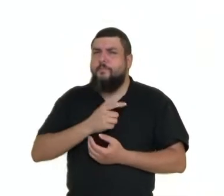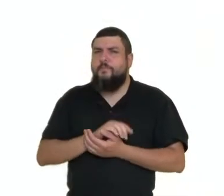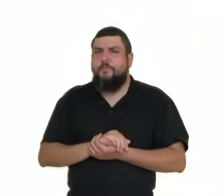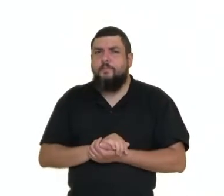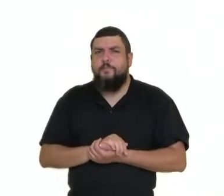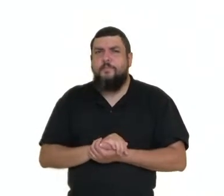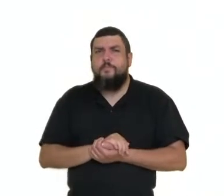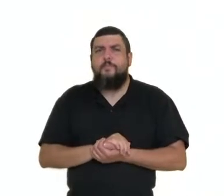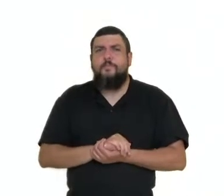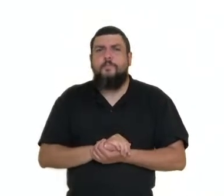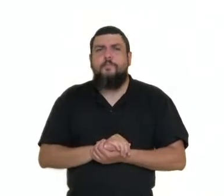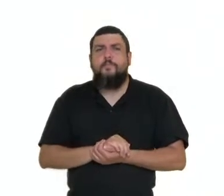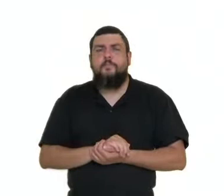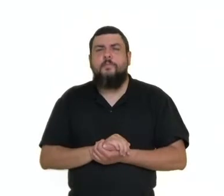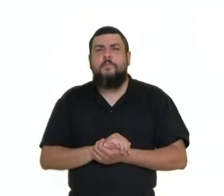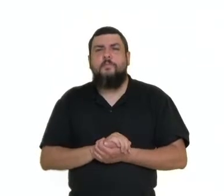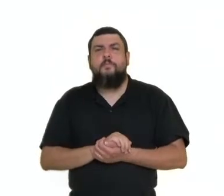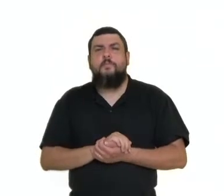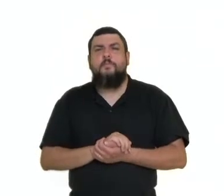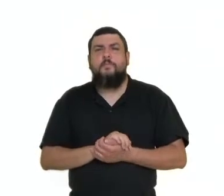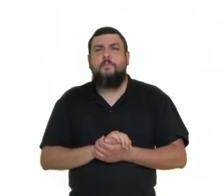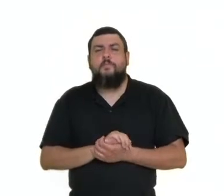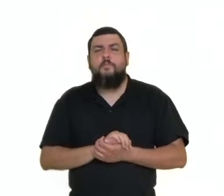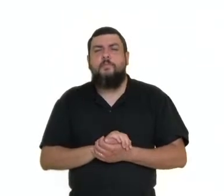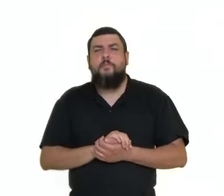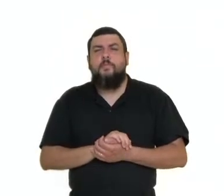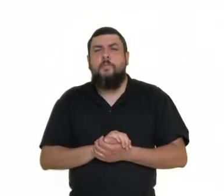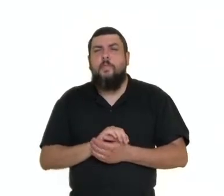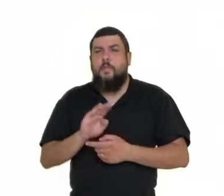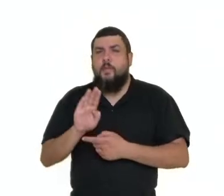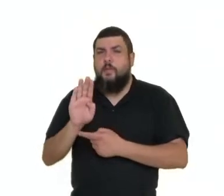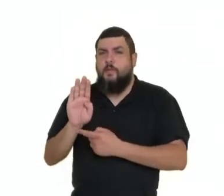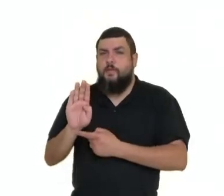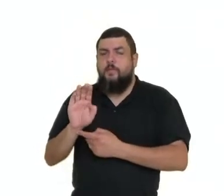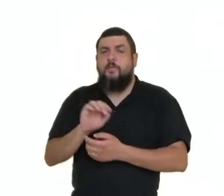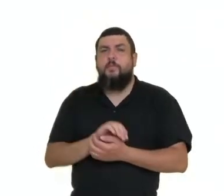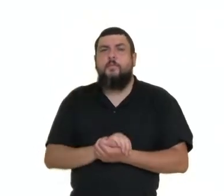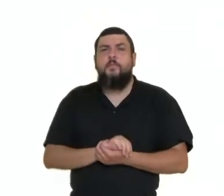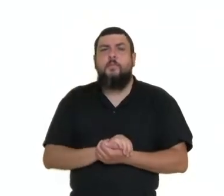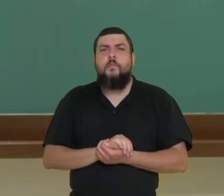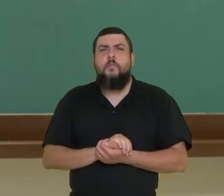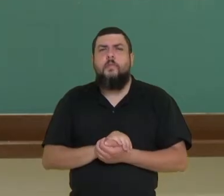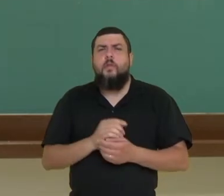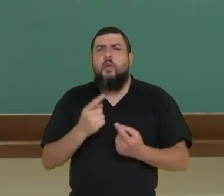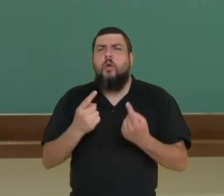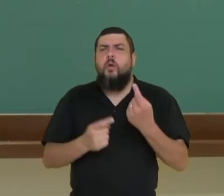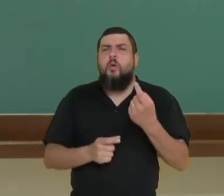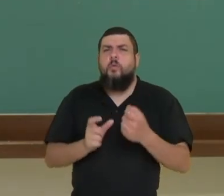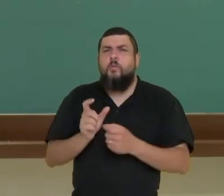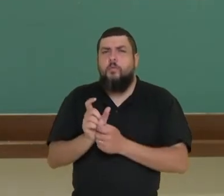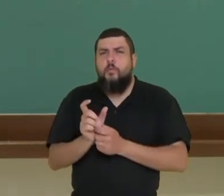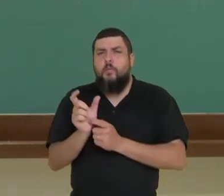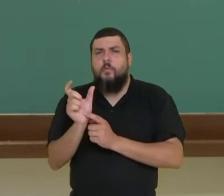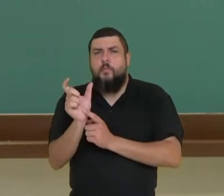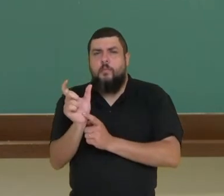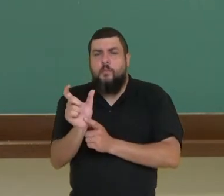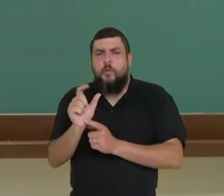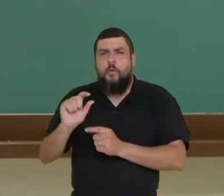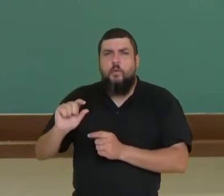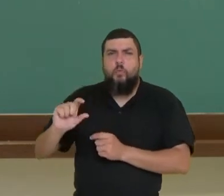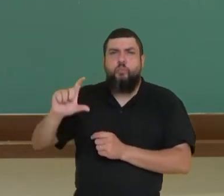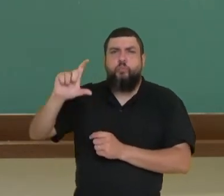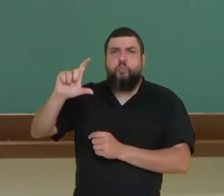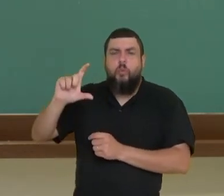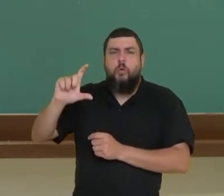ironia? Né? E na letra B, identifique o emprego de um aumentativo. Então, vocês vão ler a sequência